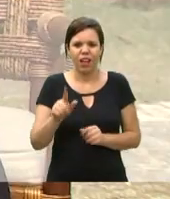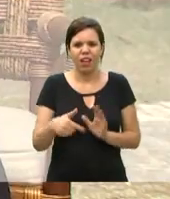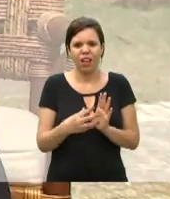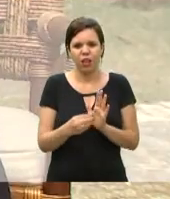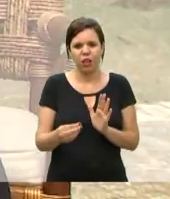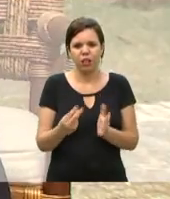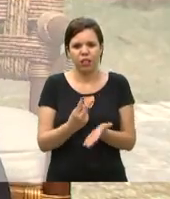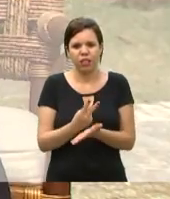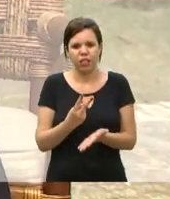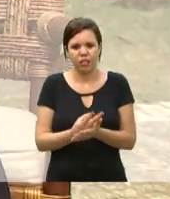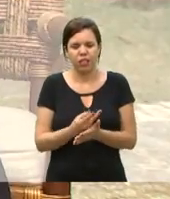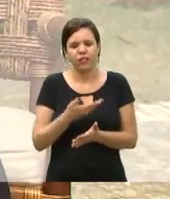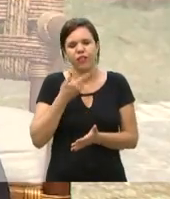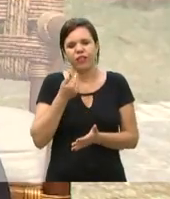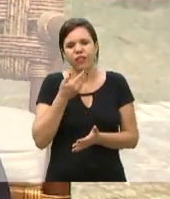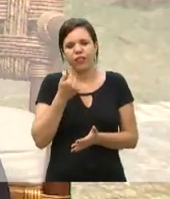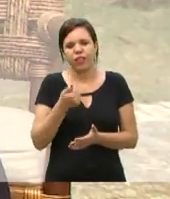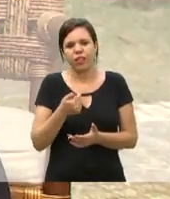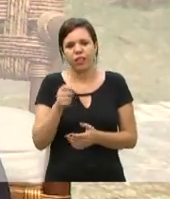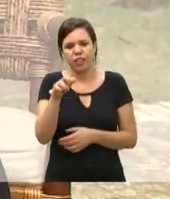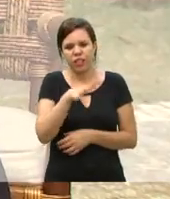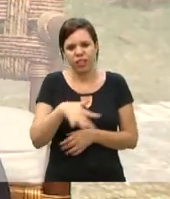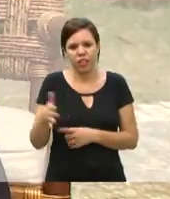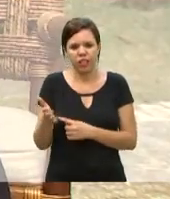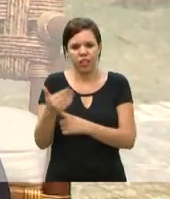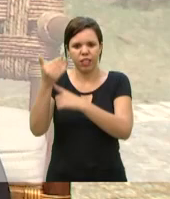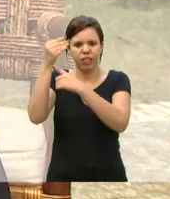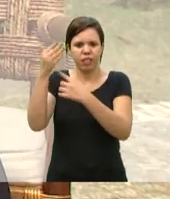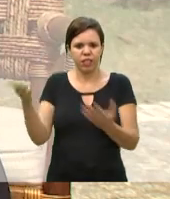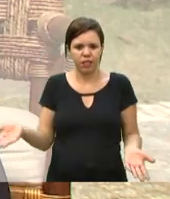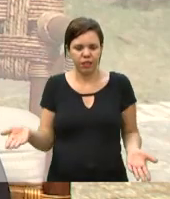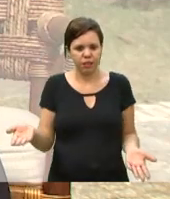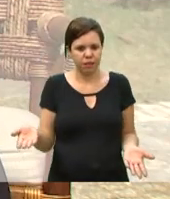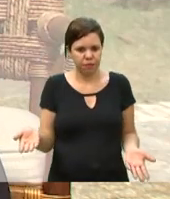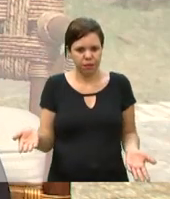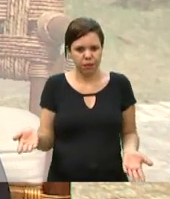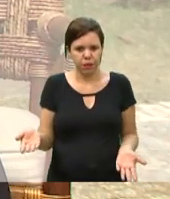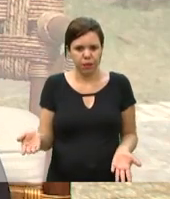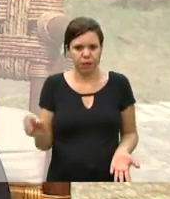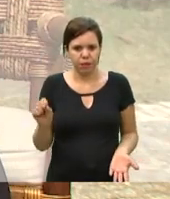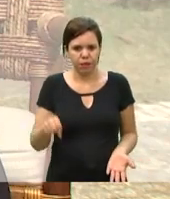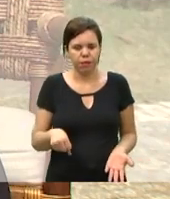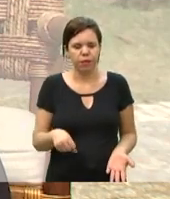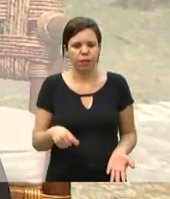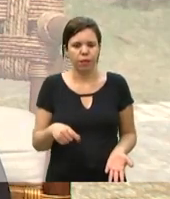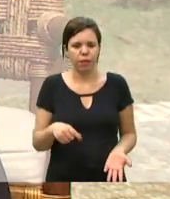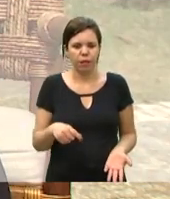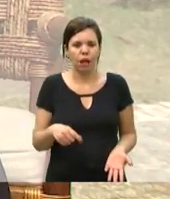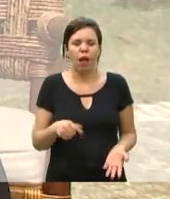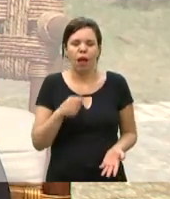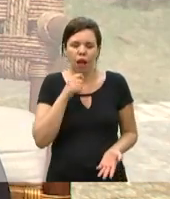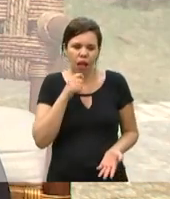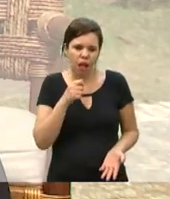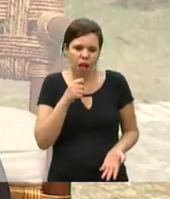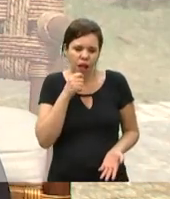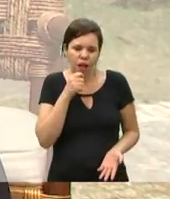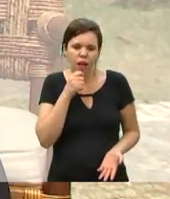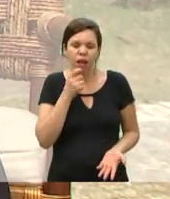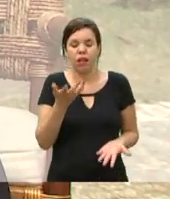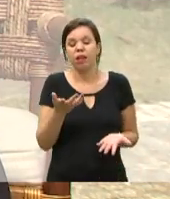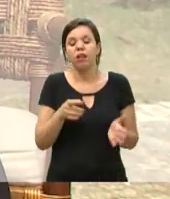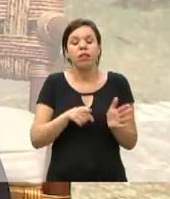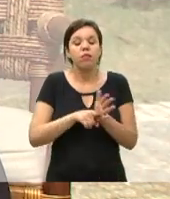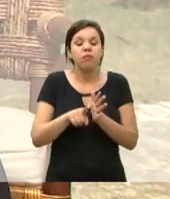modismo. Eles têm maior facilidade na área tecnológica, não é? Mas eu ainda questiono,